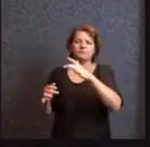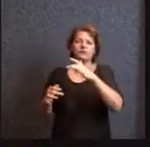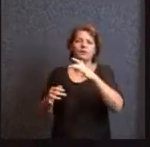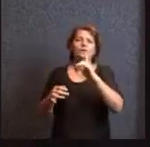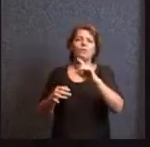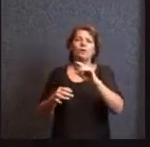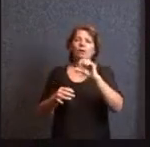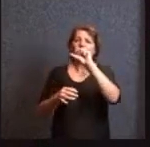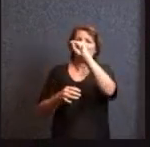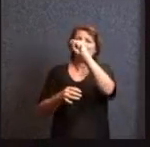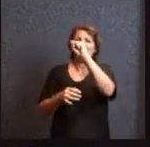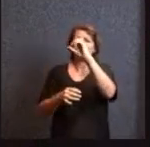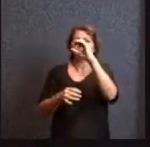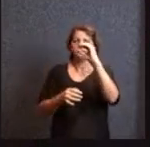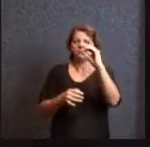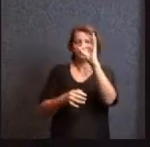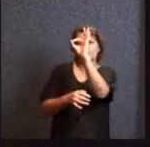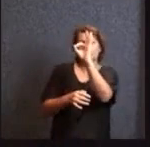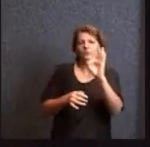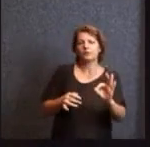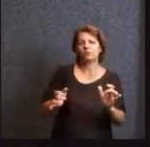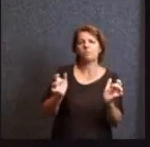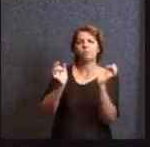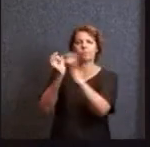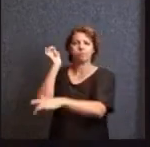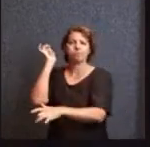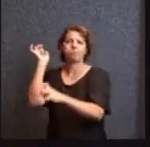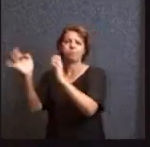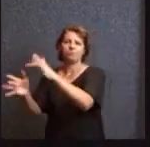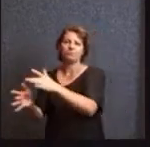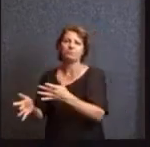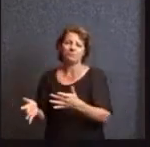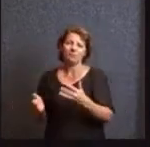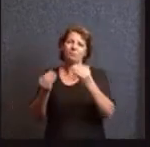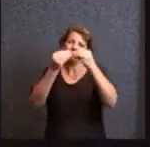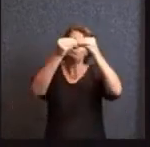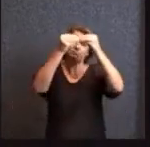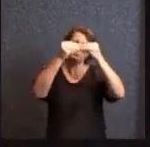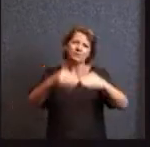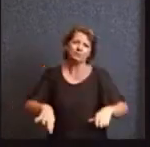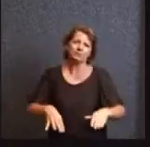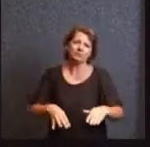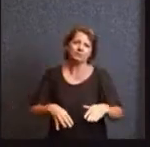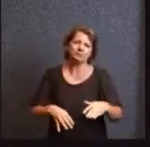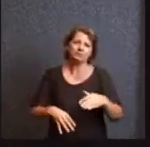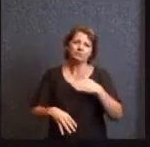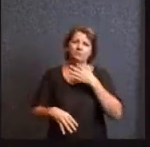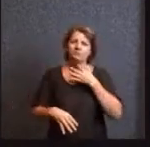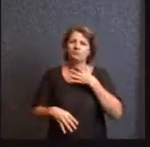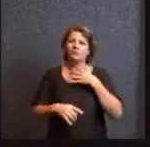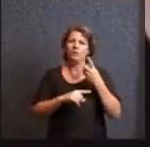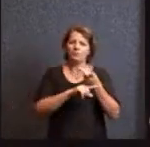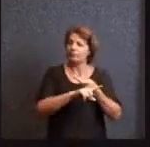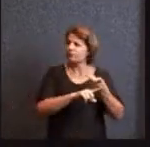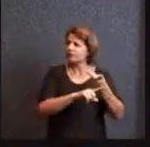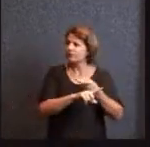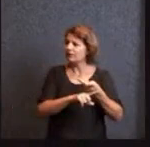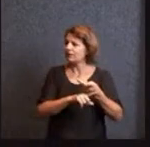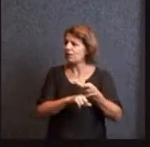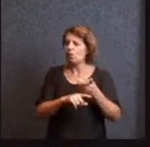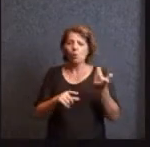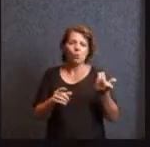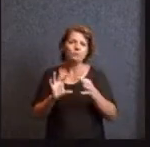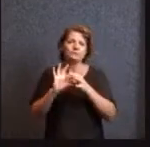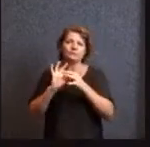até 80%. Então, não, é um desperdício também buscar agir dessa maneira ou deixar